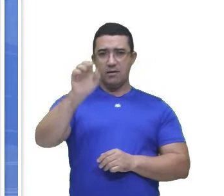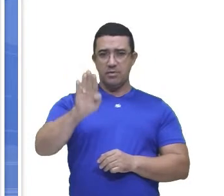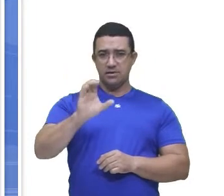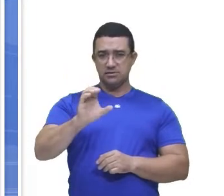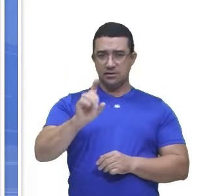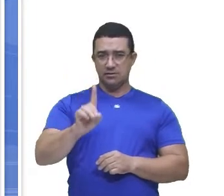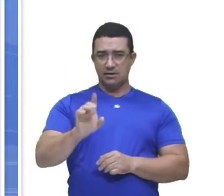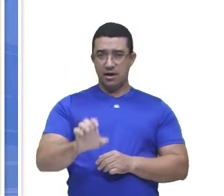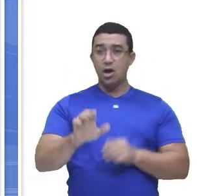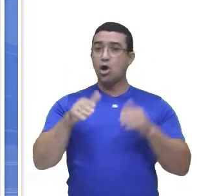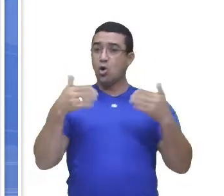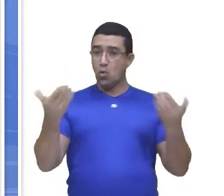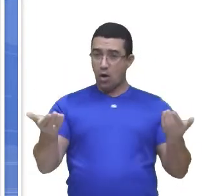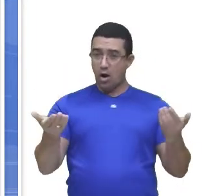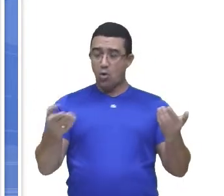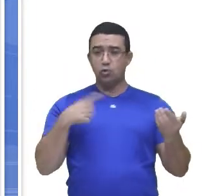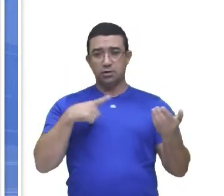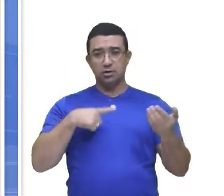qual frase